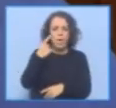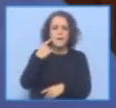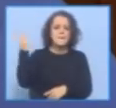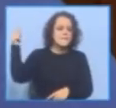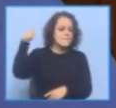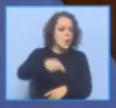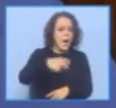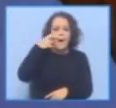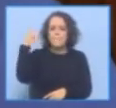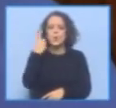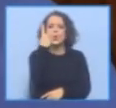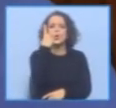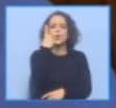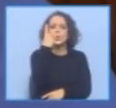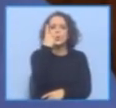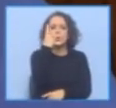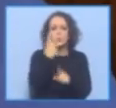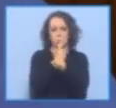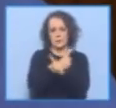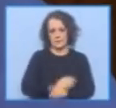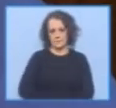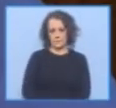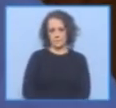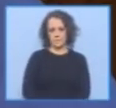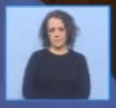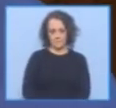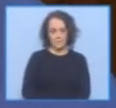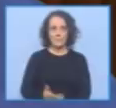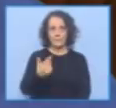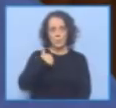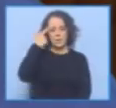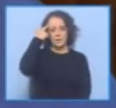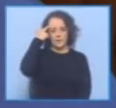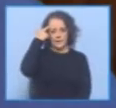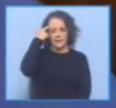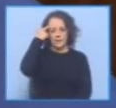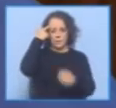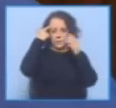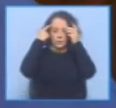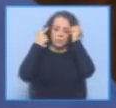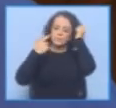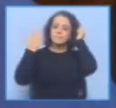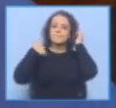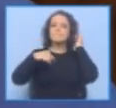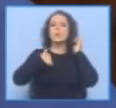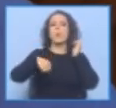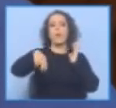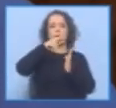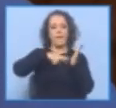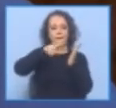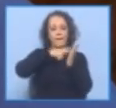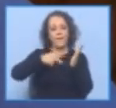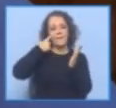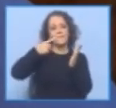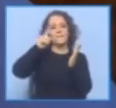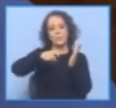algo? Olha, eu me lembro que de aqui li e reli com muito gosto o